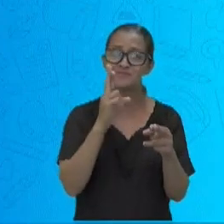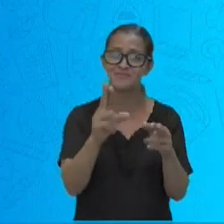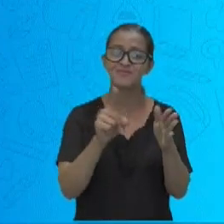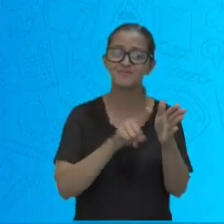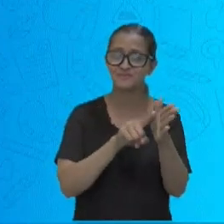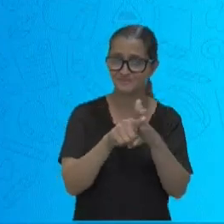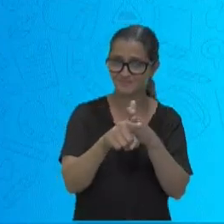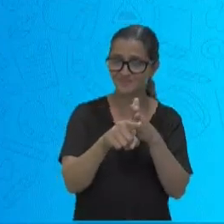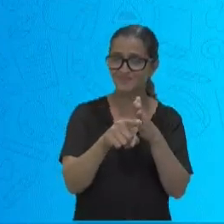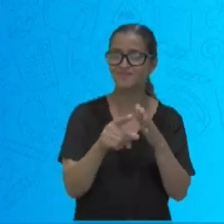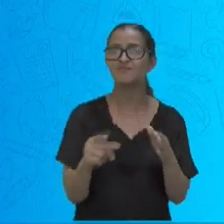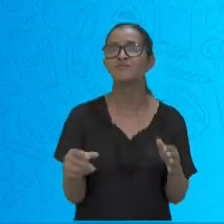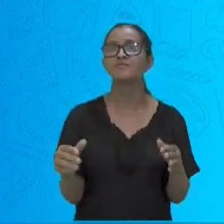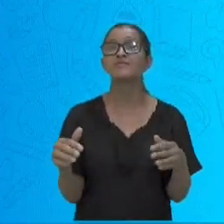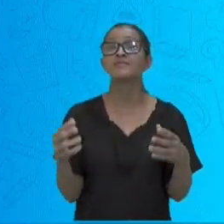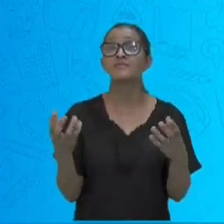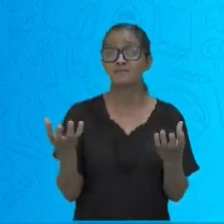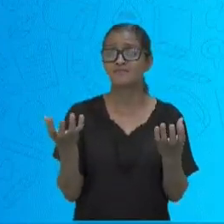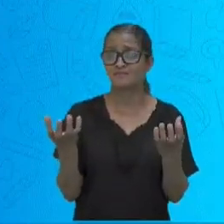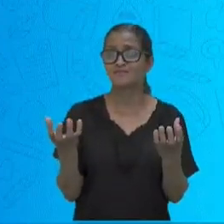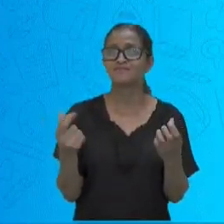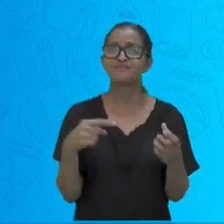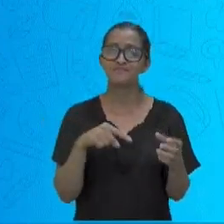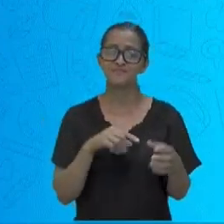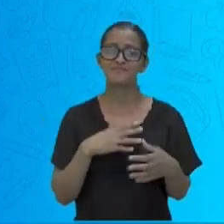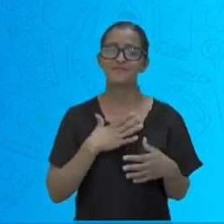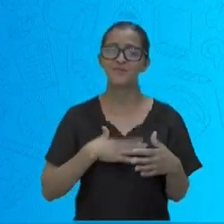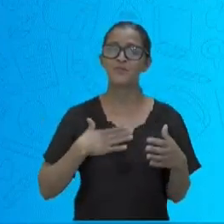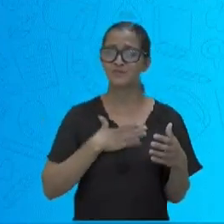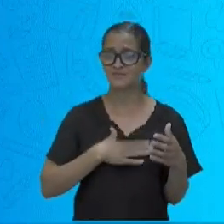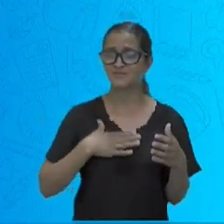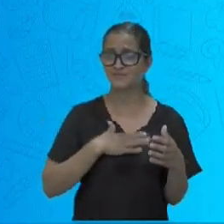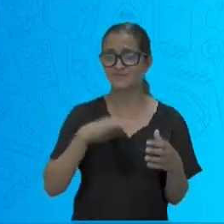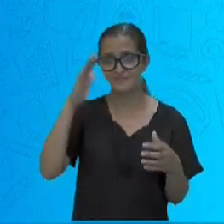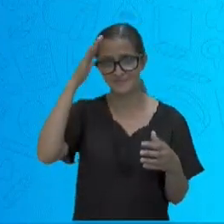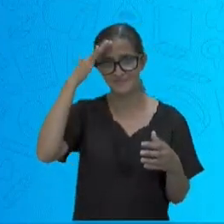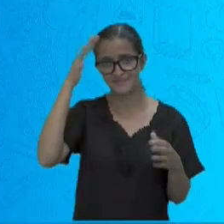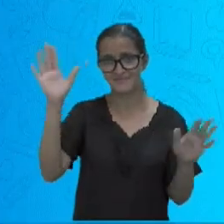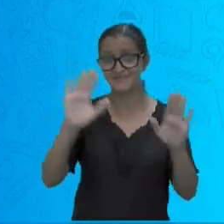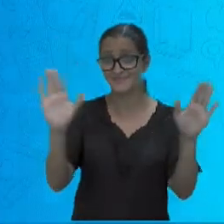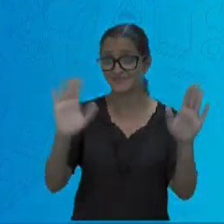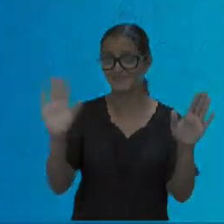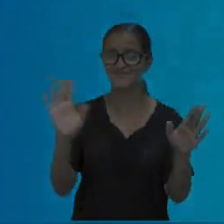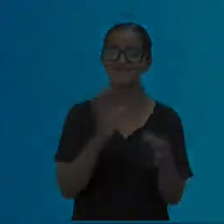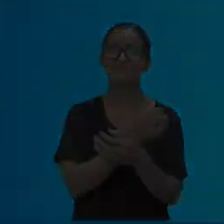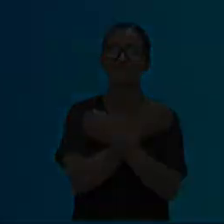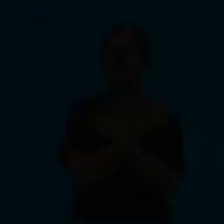ok? Espero que vocês tenham entendido e gostado. Até a próxima, pessoal!